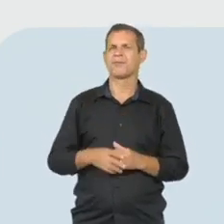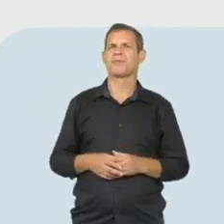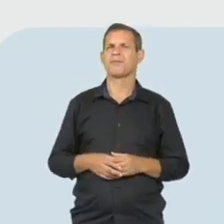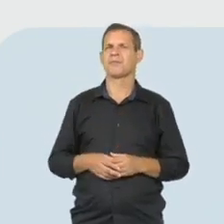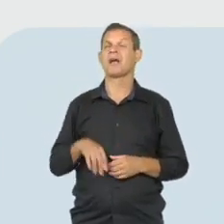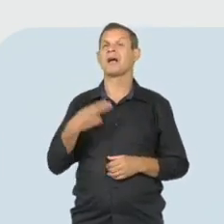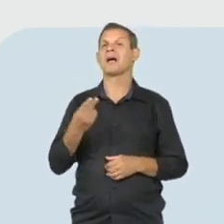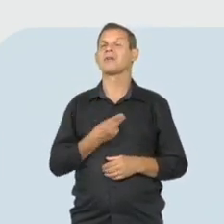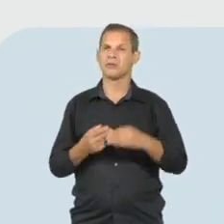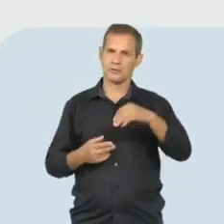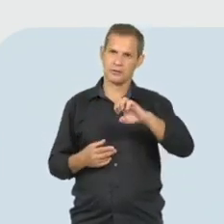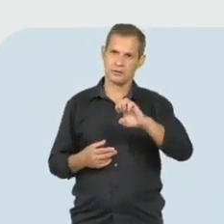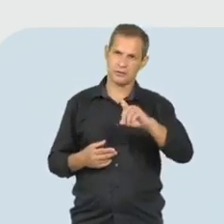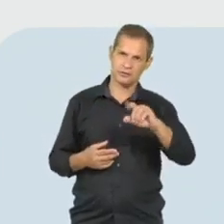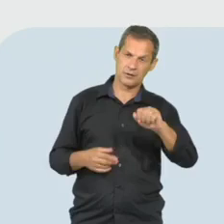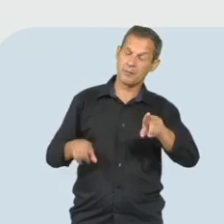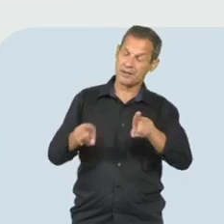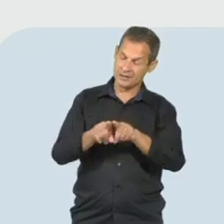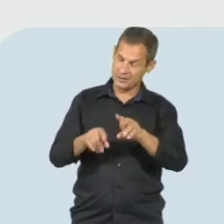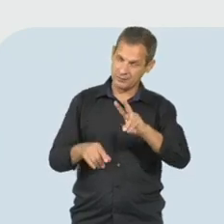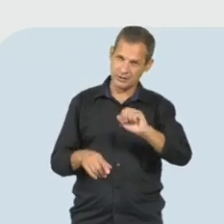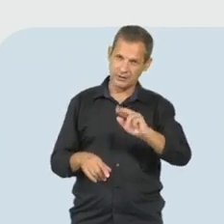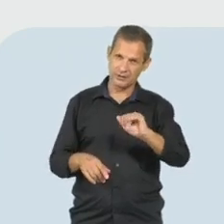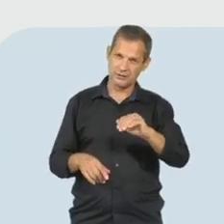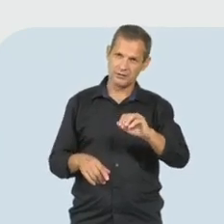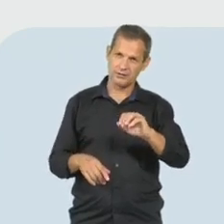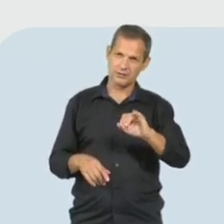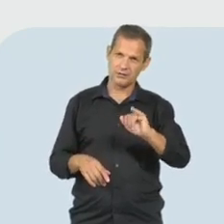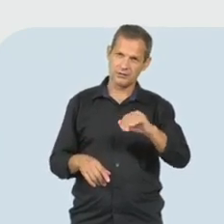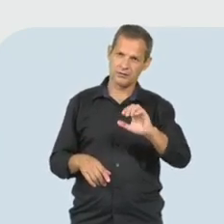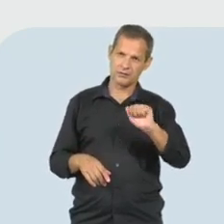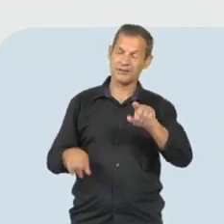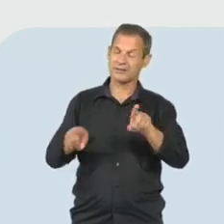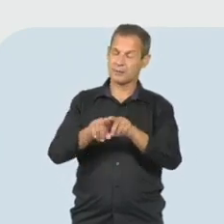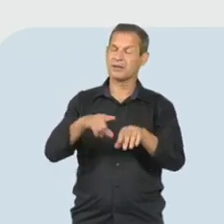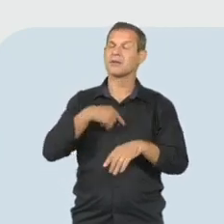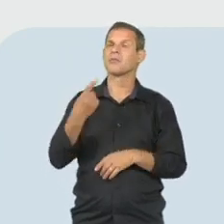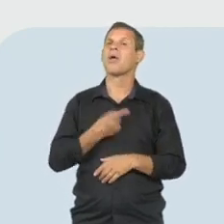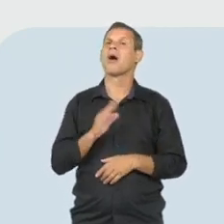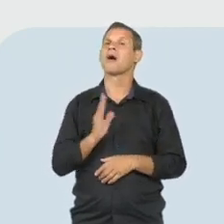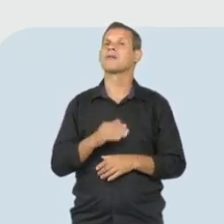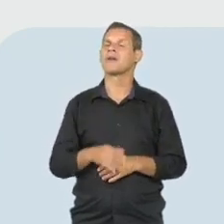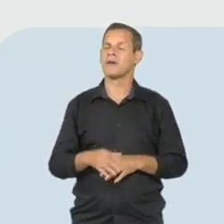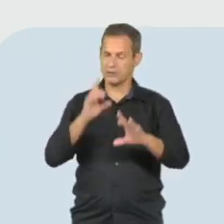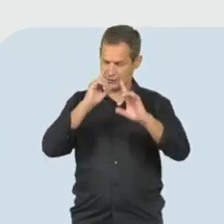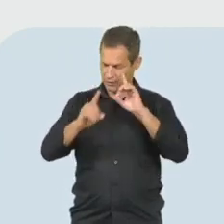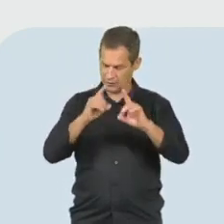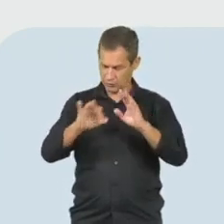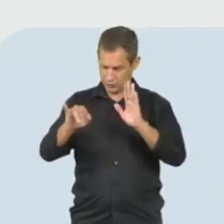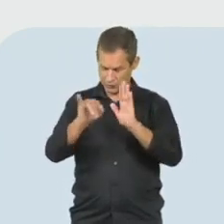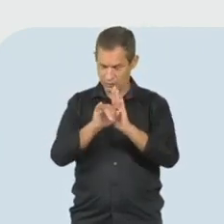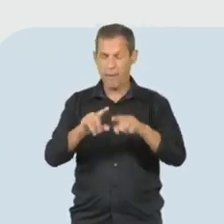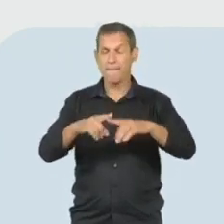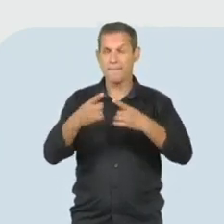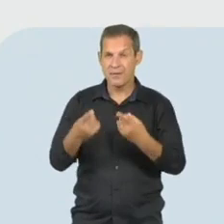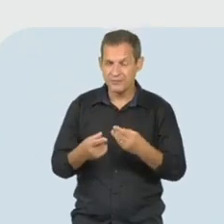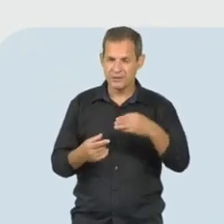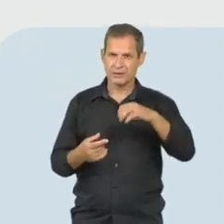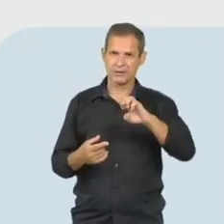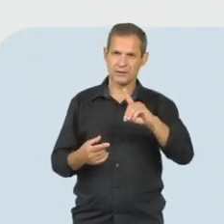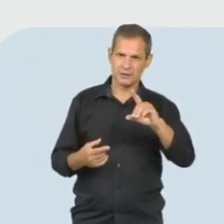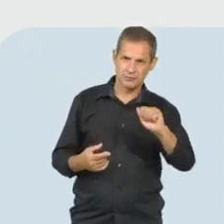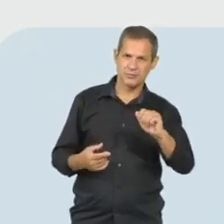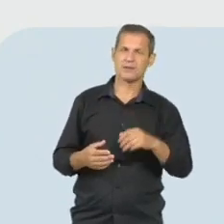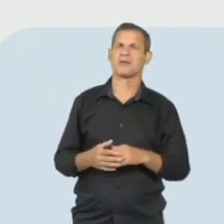a nossa média e a variância. Temos também, já em dados levantados, que a média